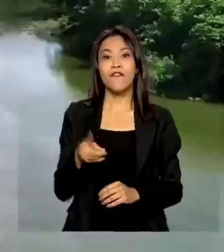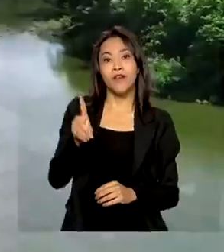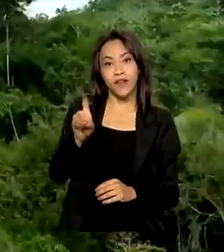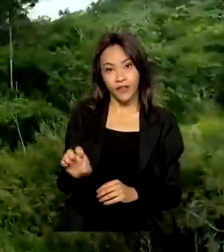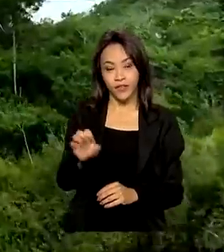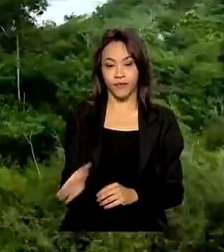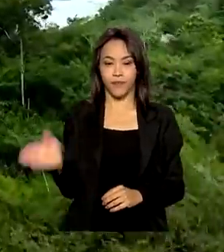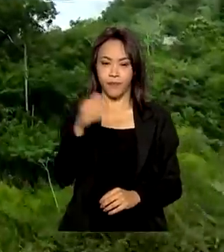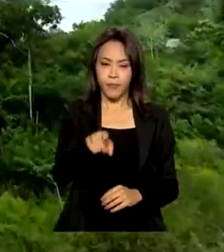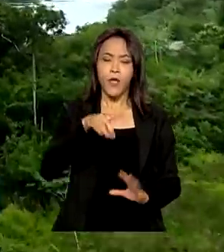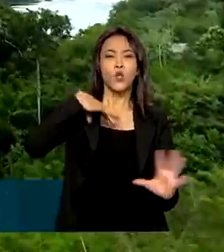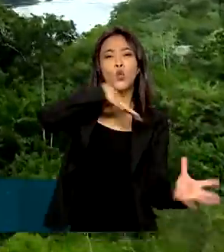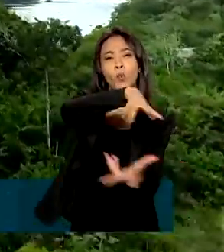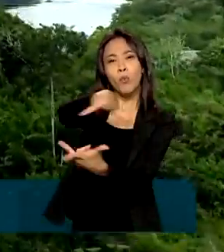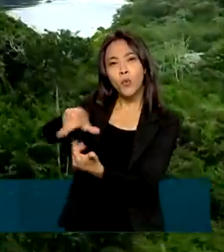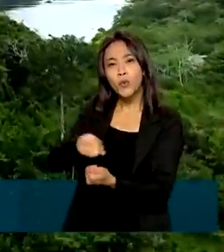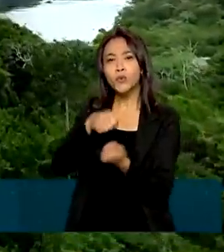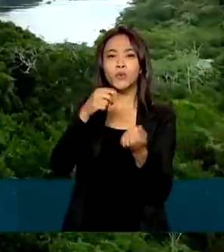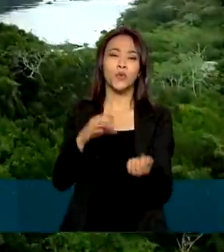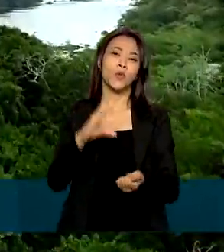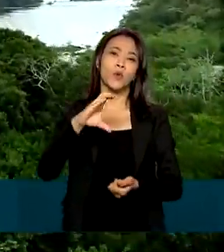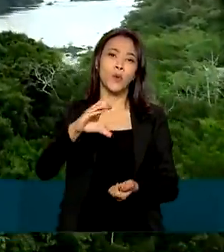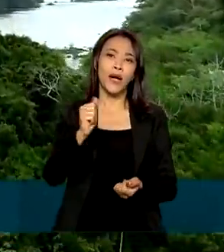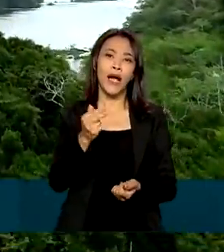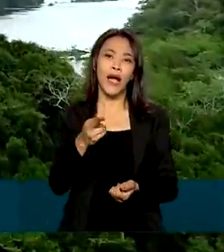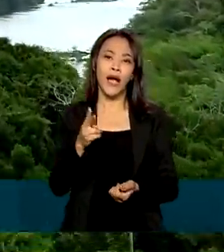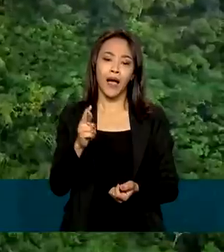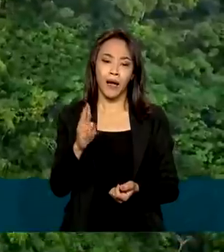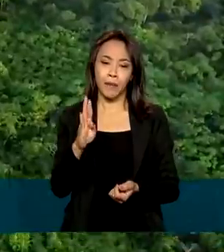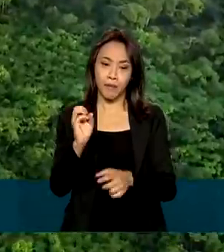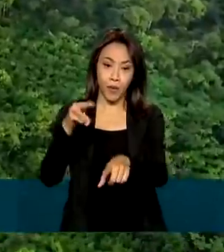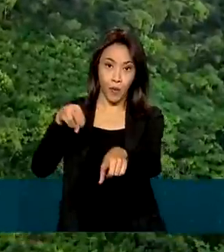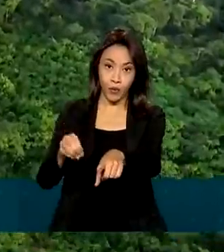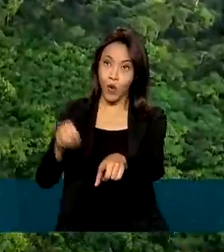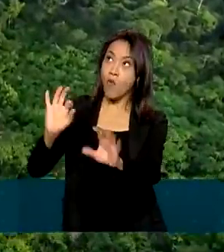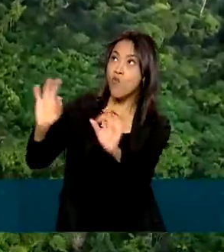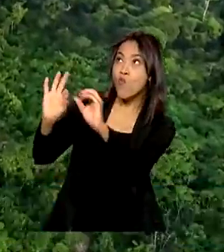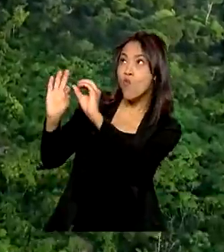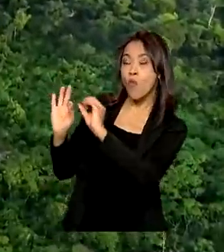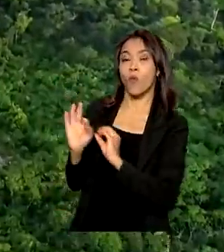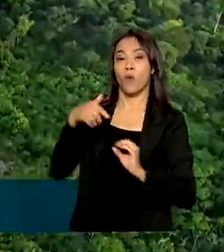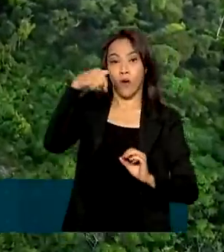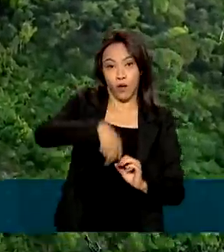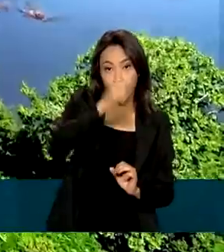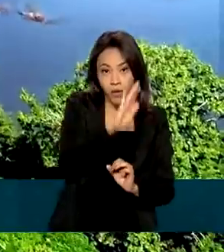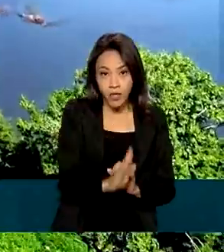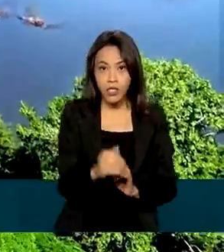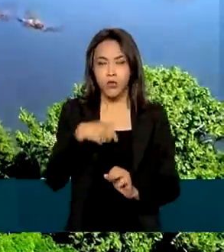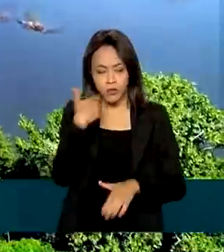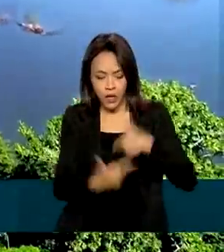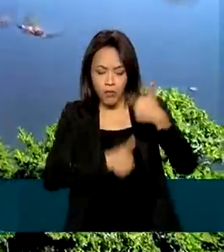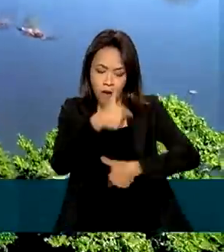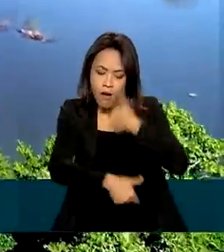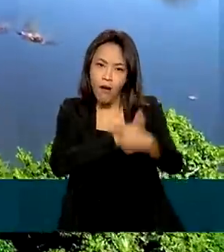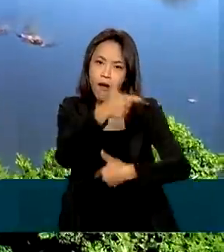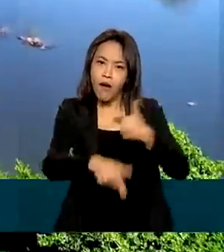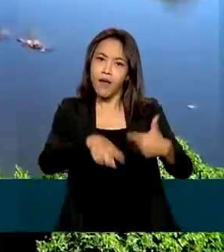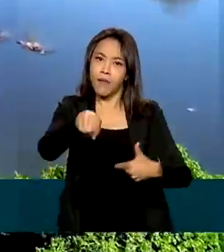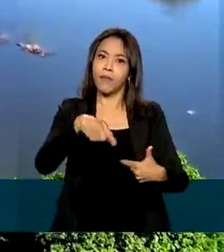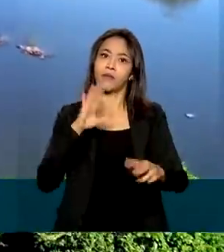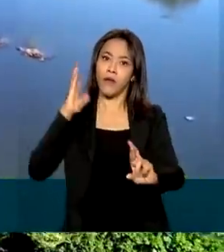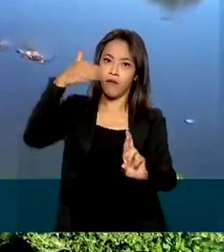Mercado Global de carbono ainda não se destaca o governo brasileiro trabalha na organização do Mercado Nacional